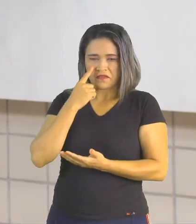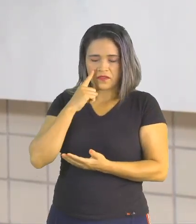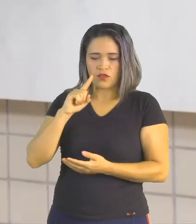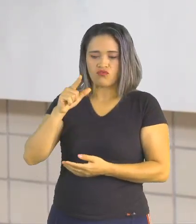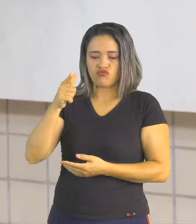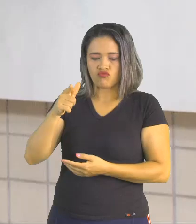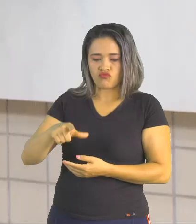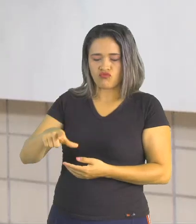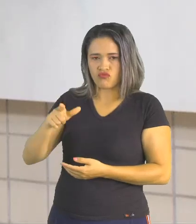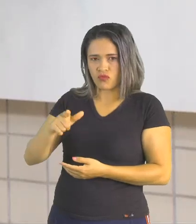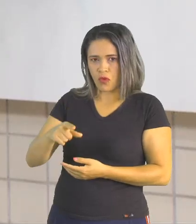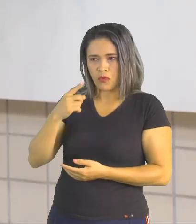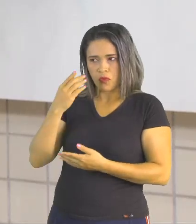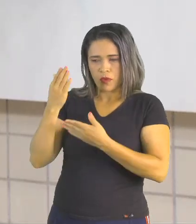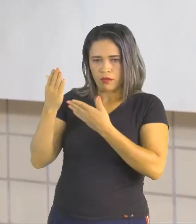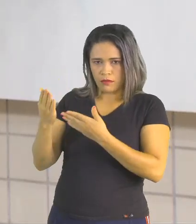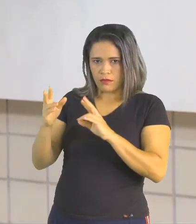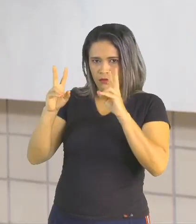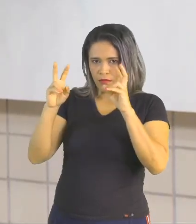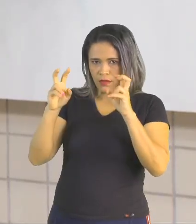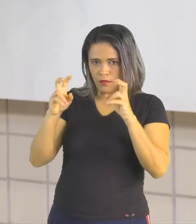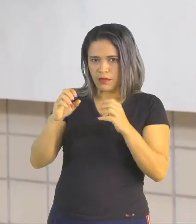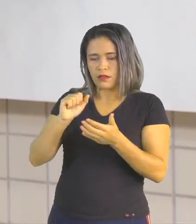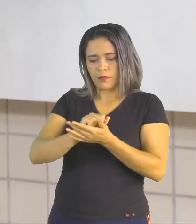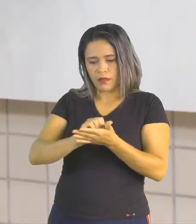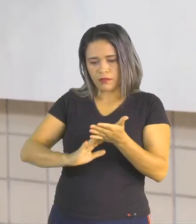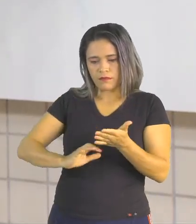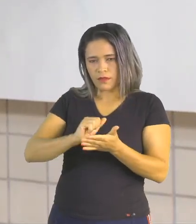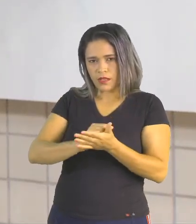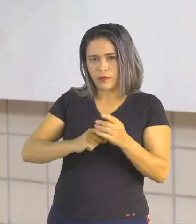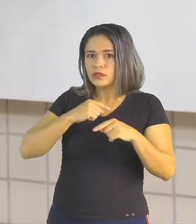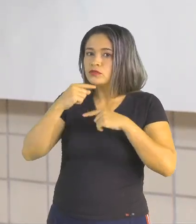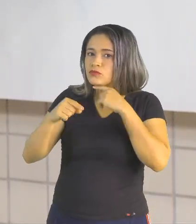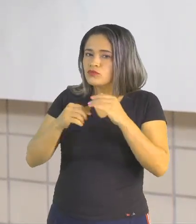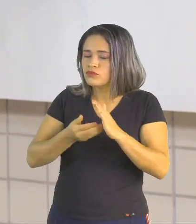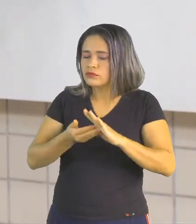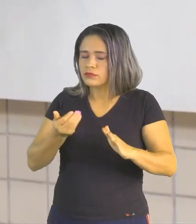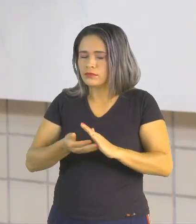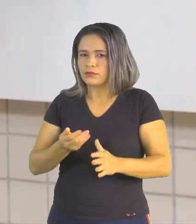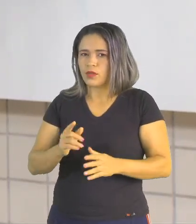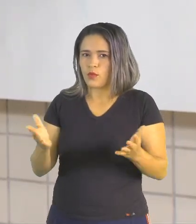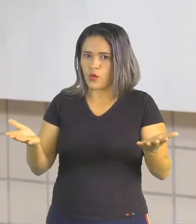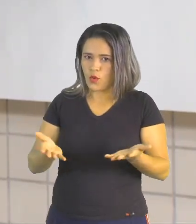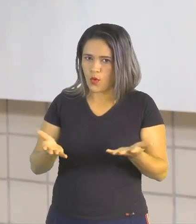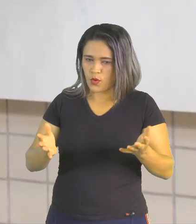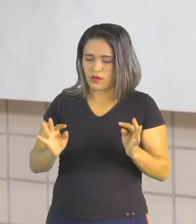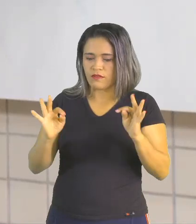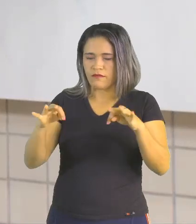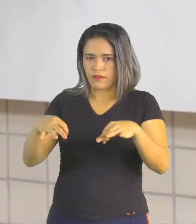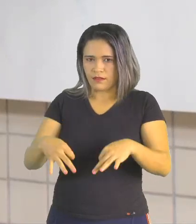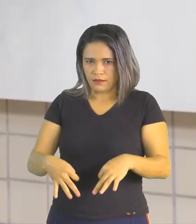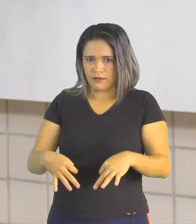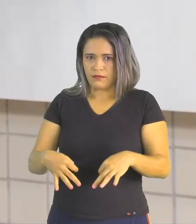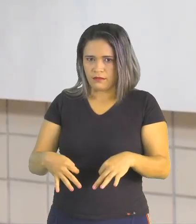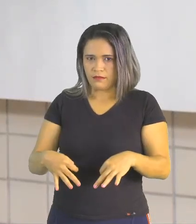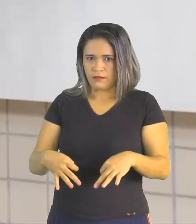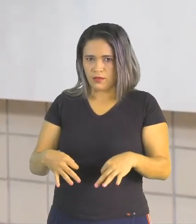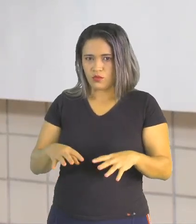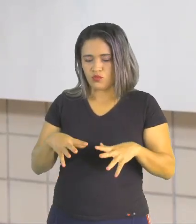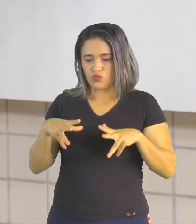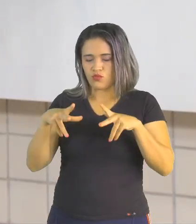sobre isso e exercícios para tirar dúvida de vocês, ok? Por hoje, nós finalizamos com todas